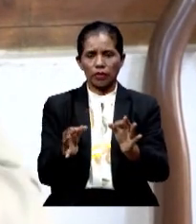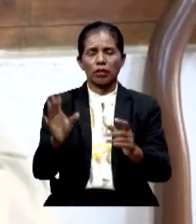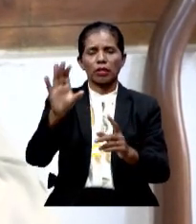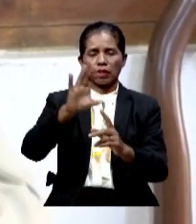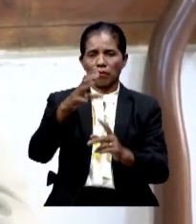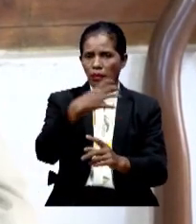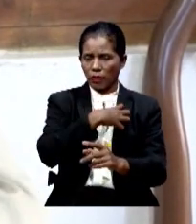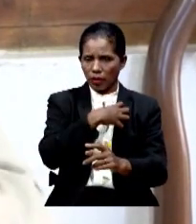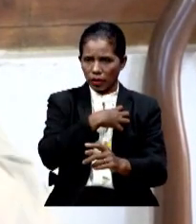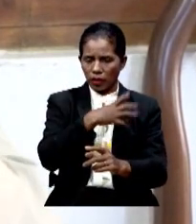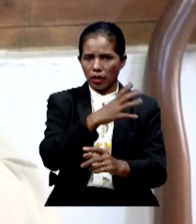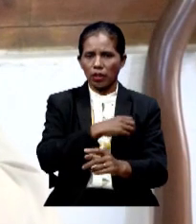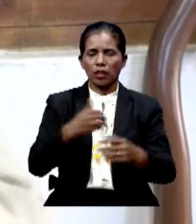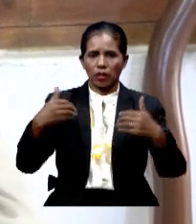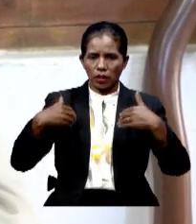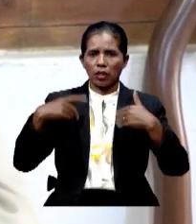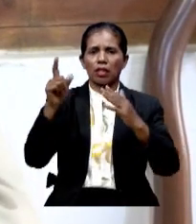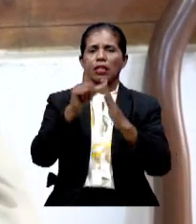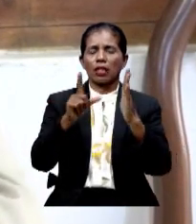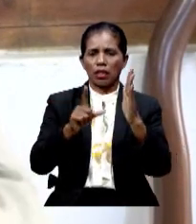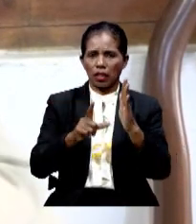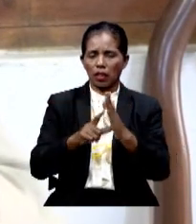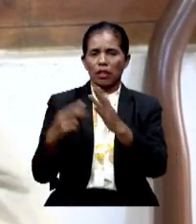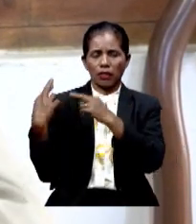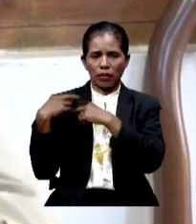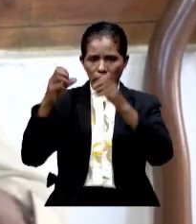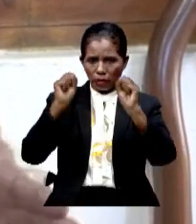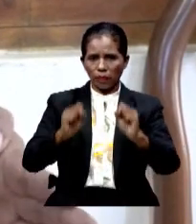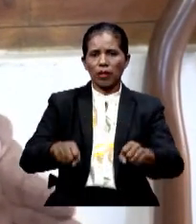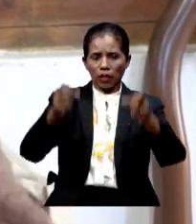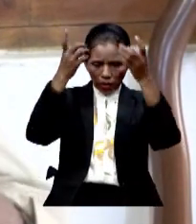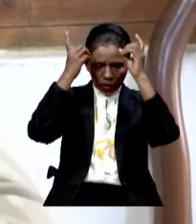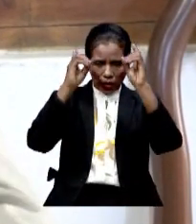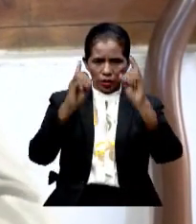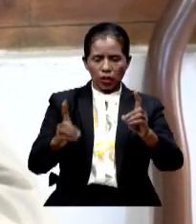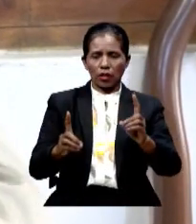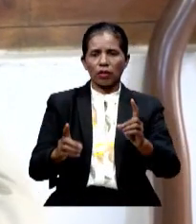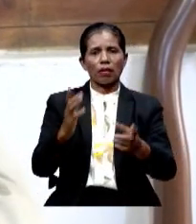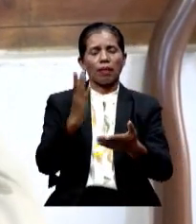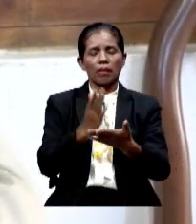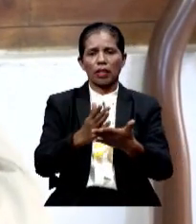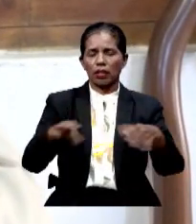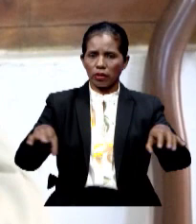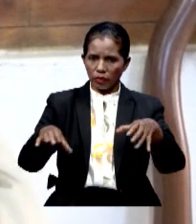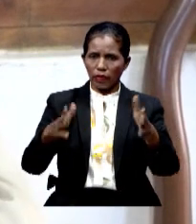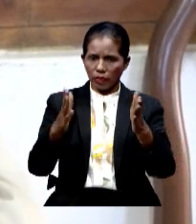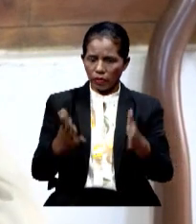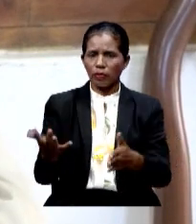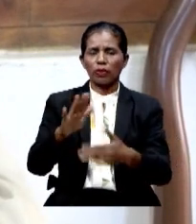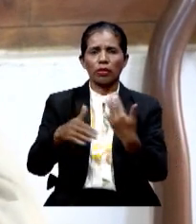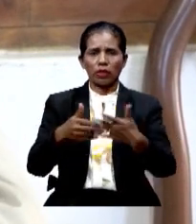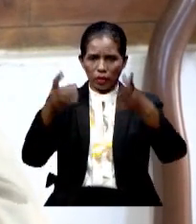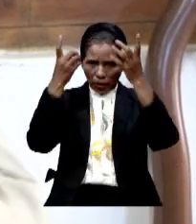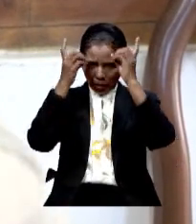comandante-geral PNTL e a legitimidade ato dele de CIDI, reforma nenhum soldado de Siraca, nenhuma decisão